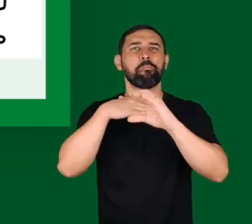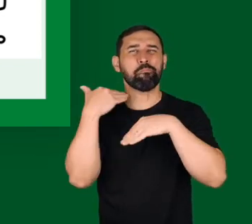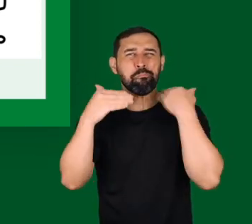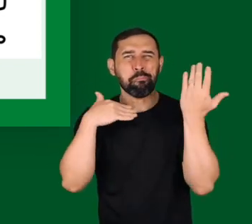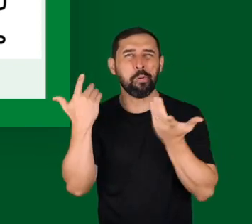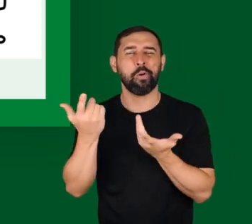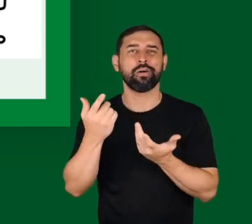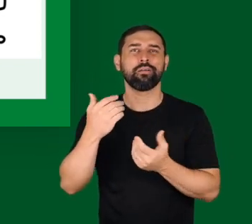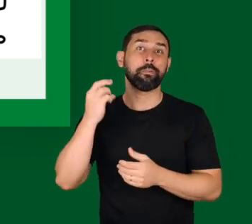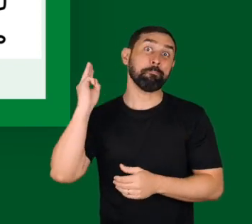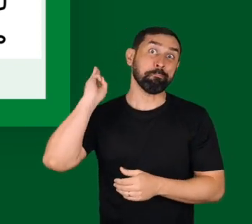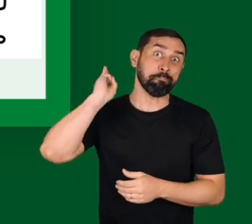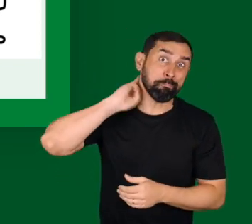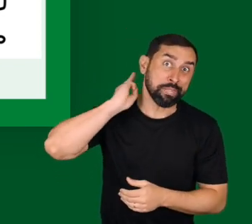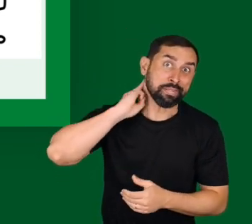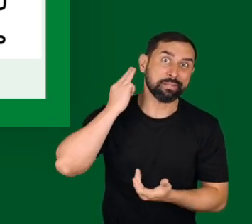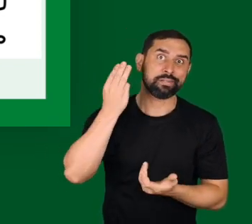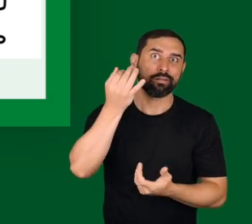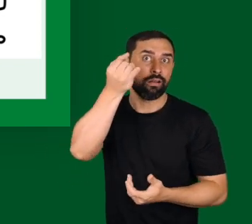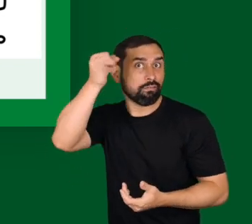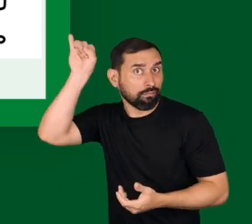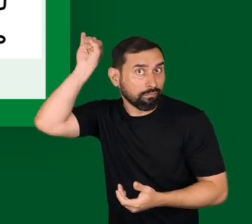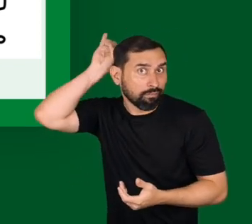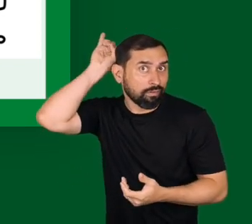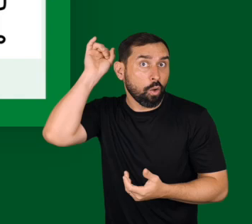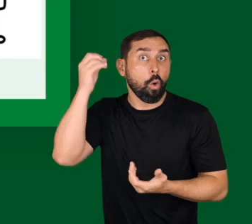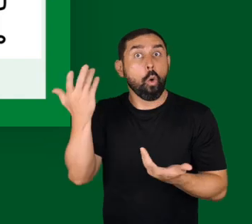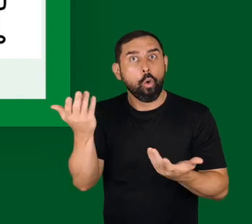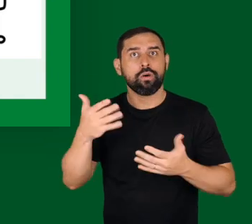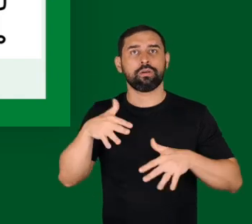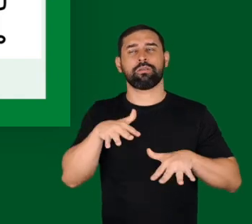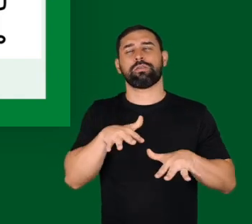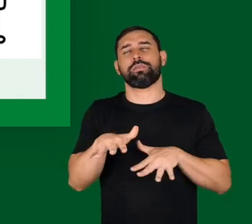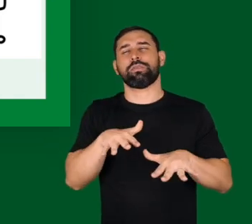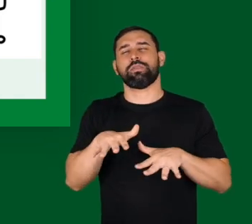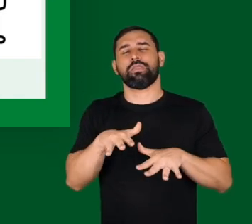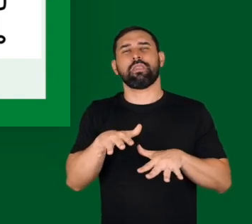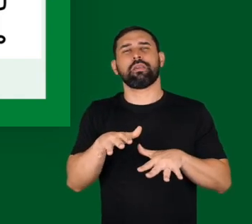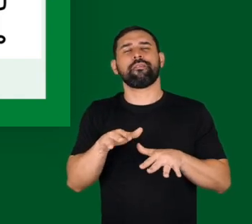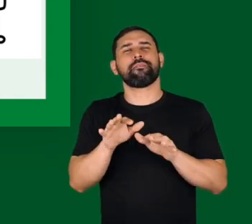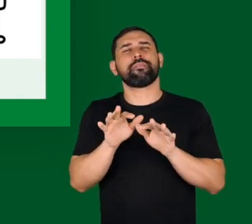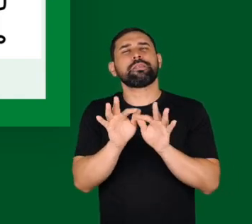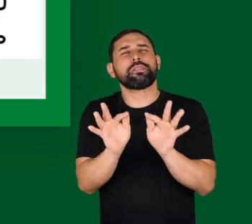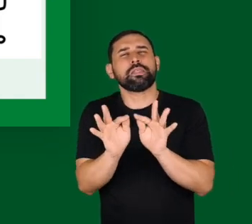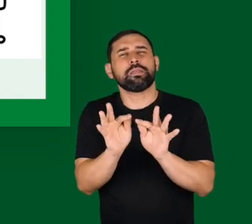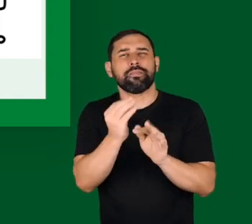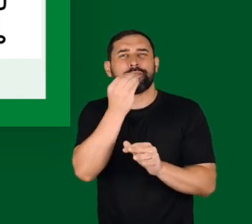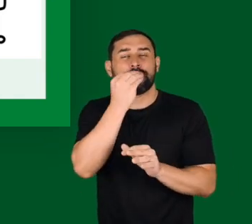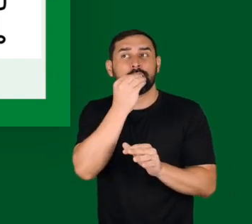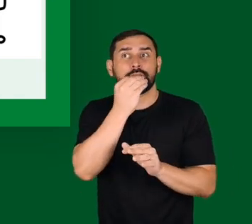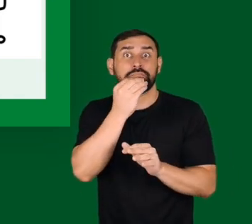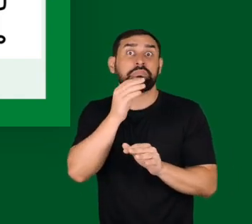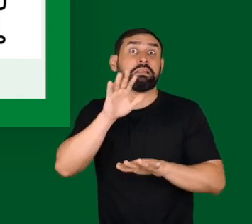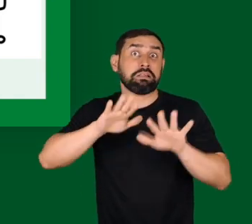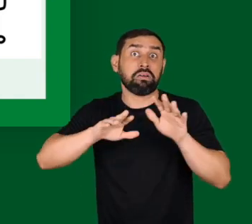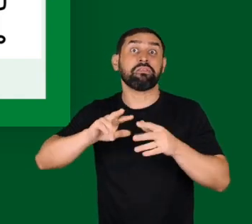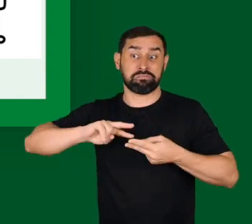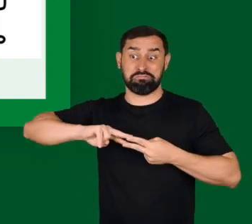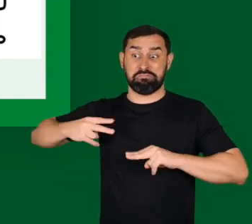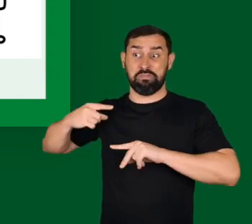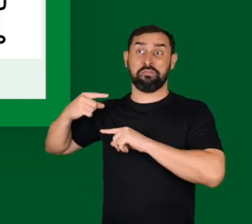de ausência, ou alterações motoras não muito intensas, estão às vezes relacionadas com